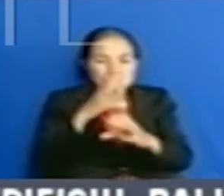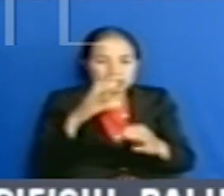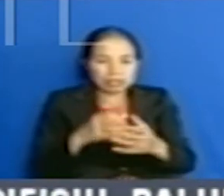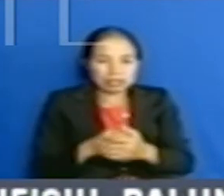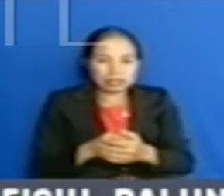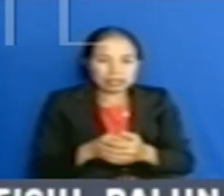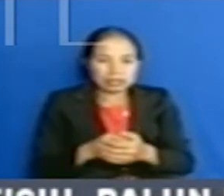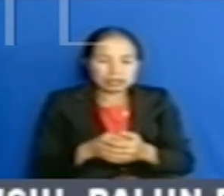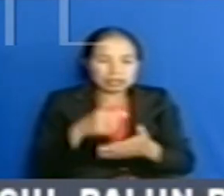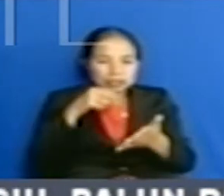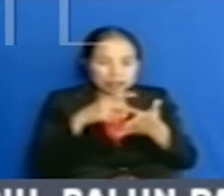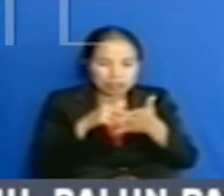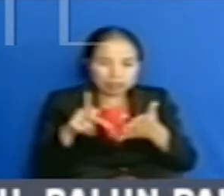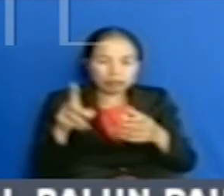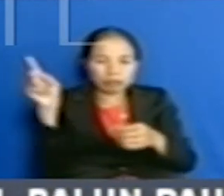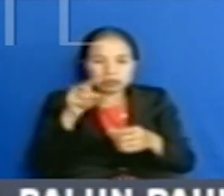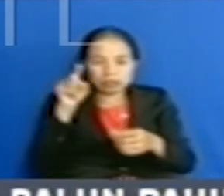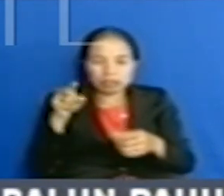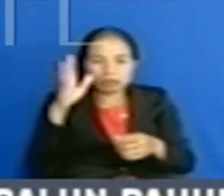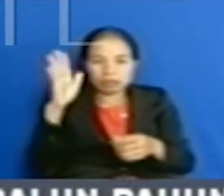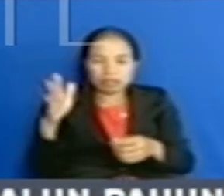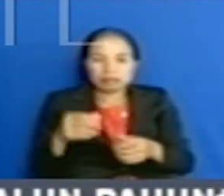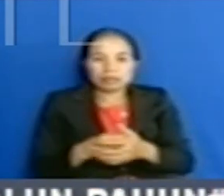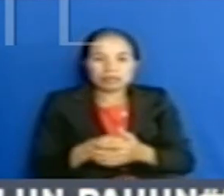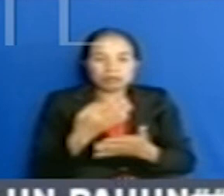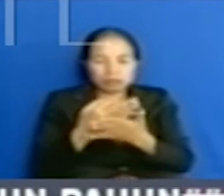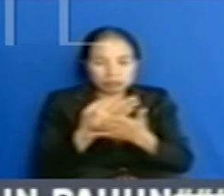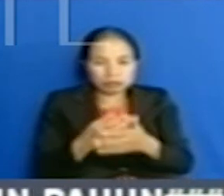Sirenei aplica taxa por cento lima por preço origem